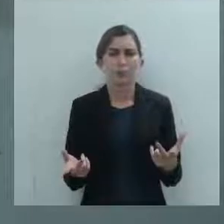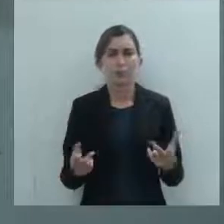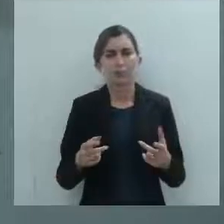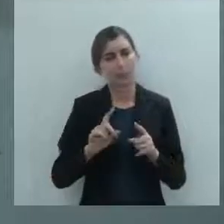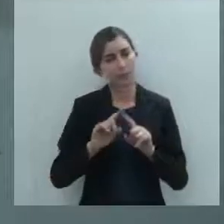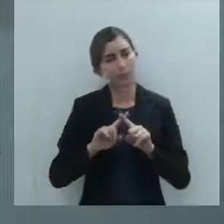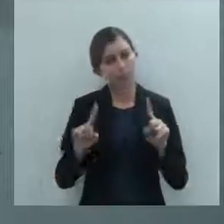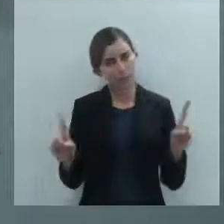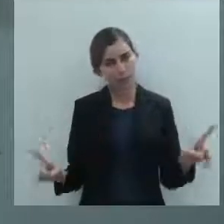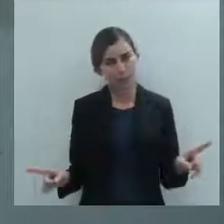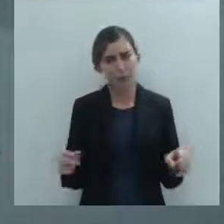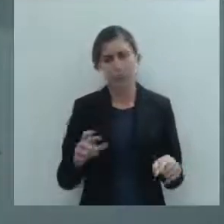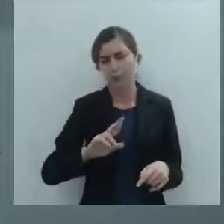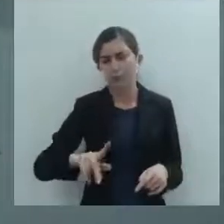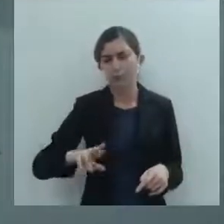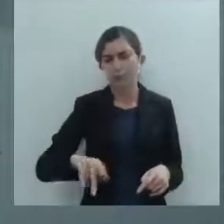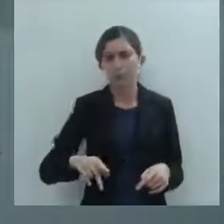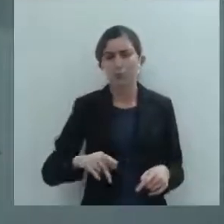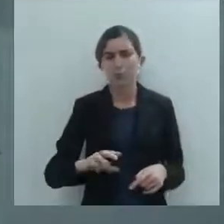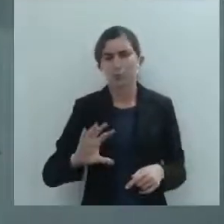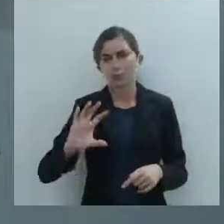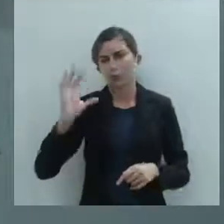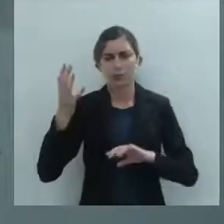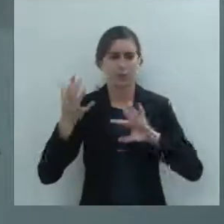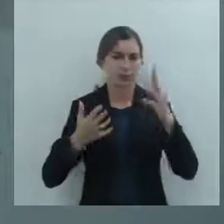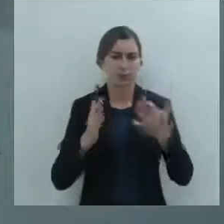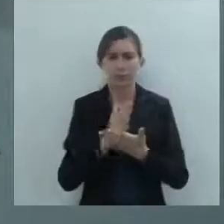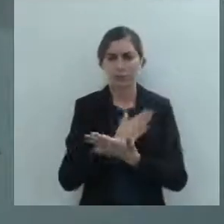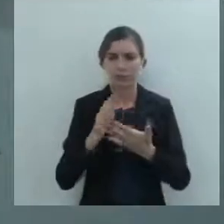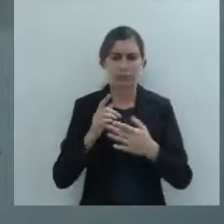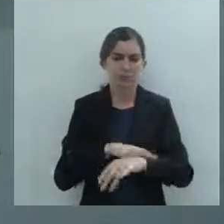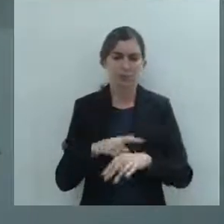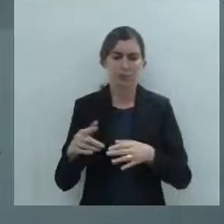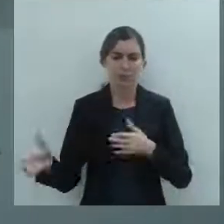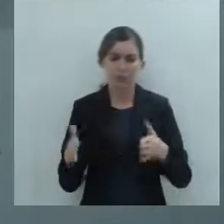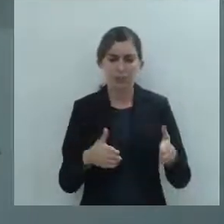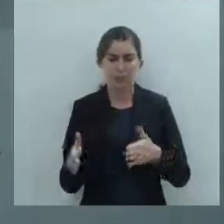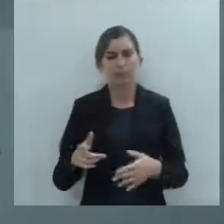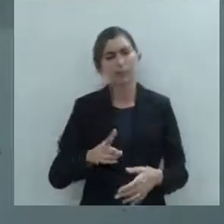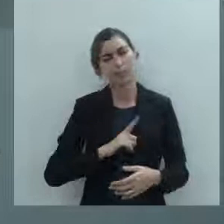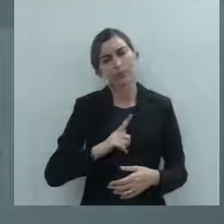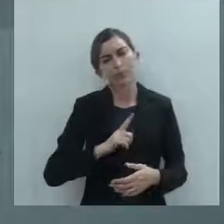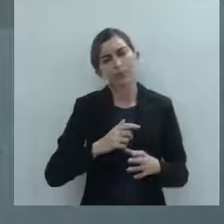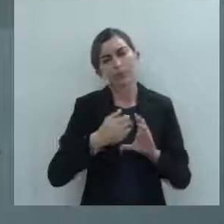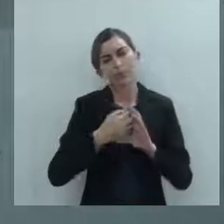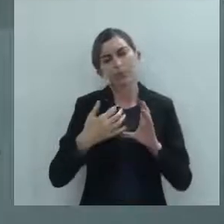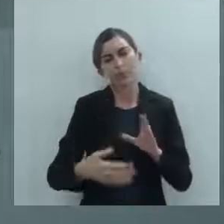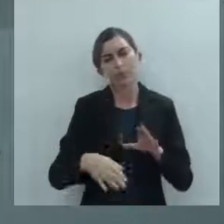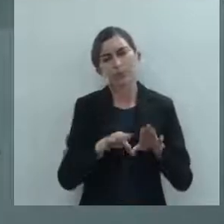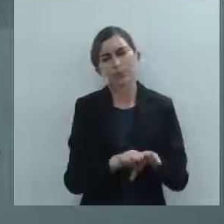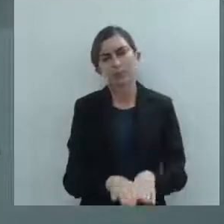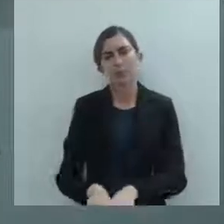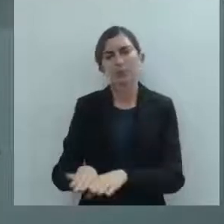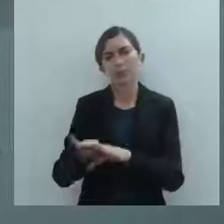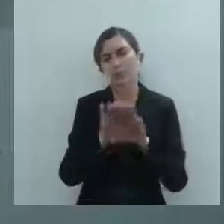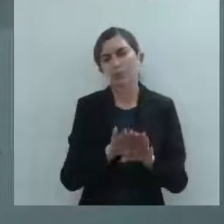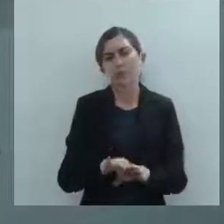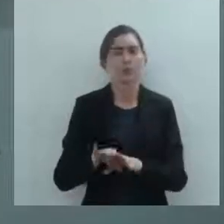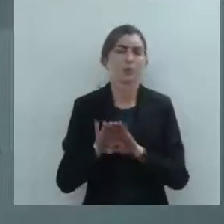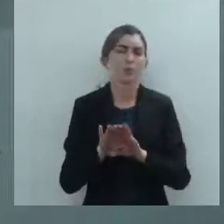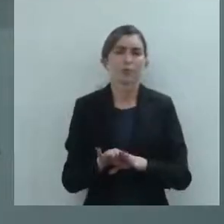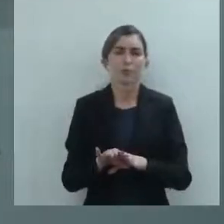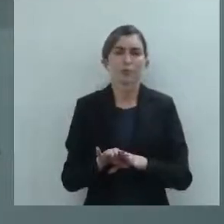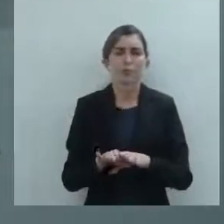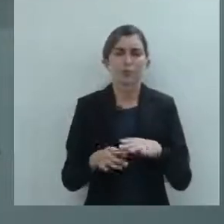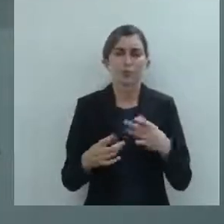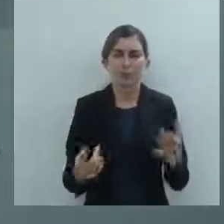porém não é raro que algumas épocas tenham aspectos em comuns os conjuntos